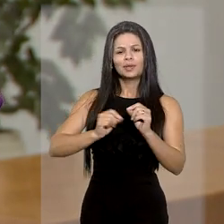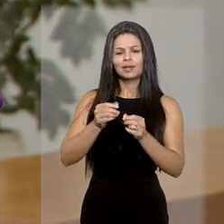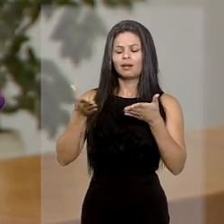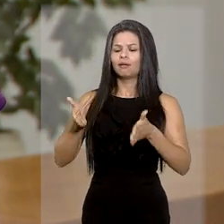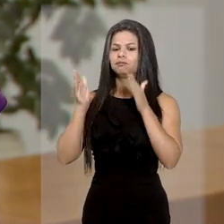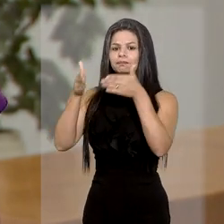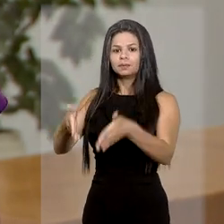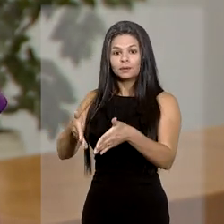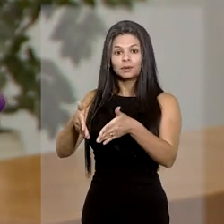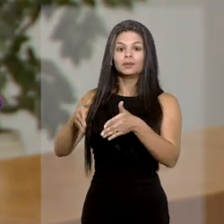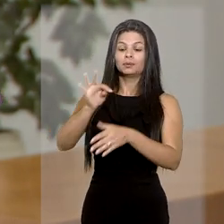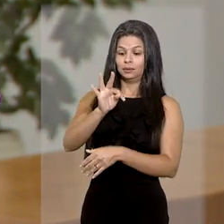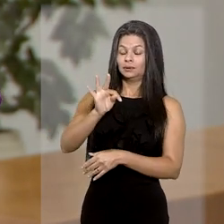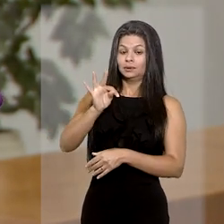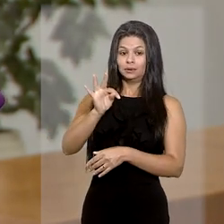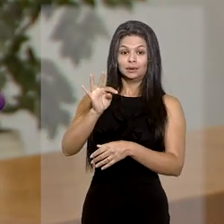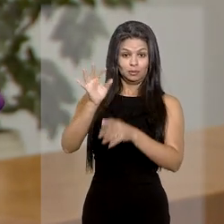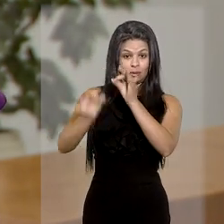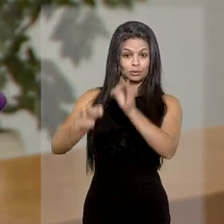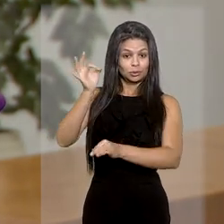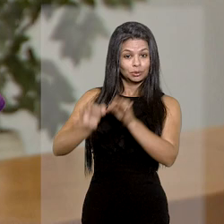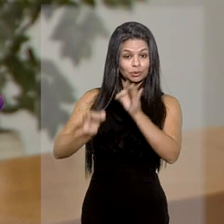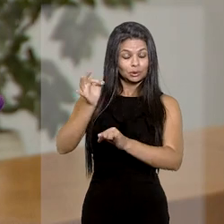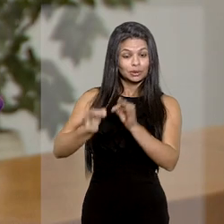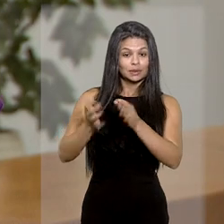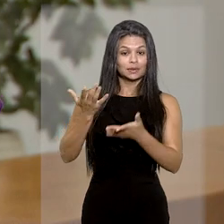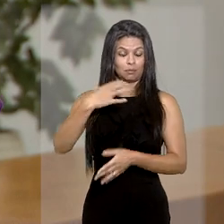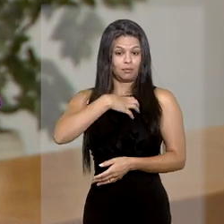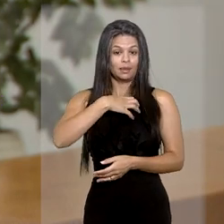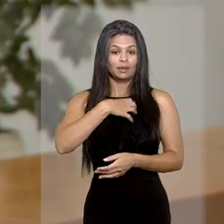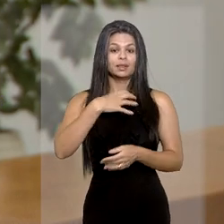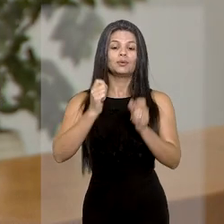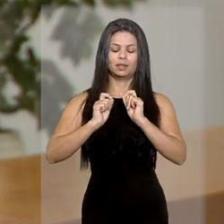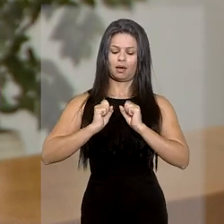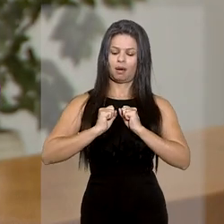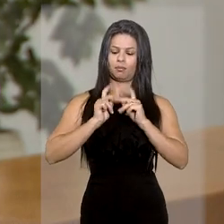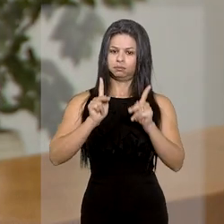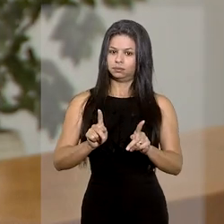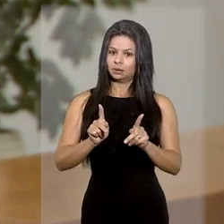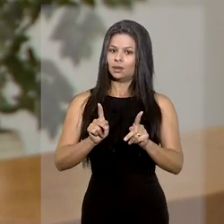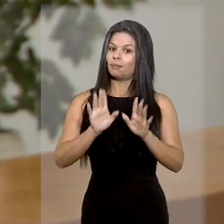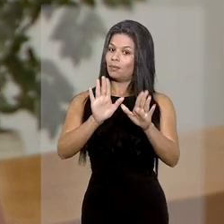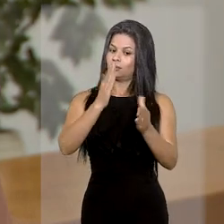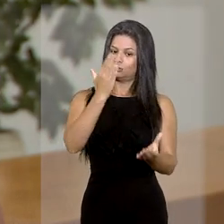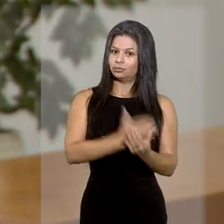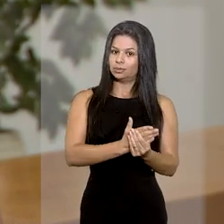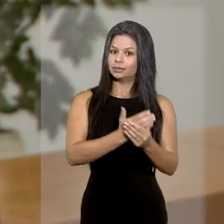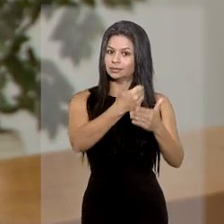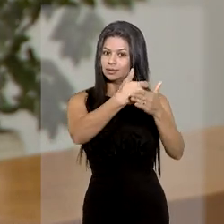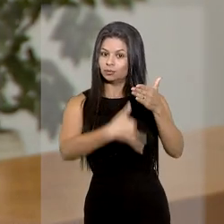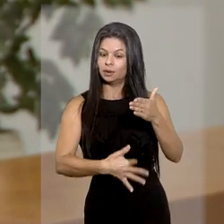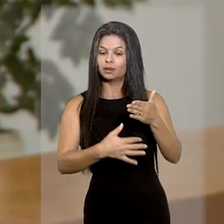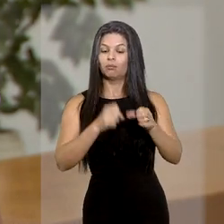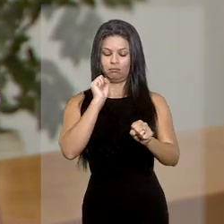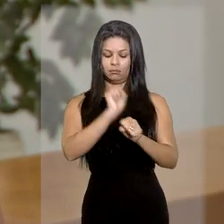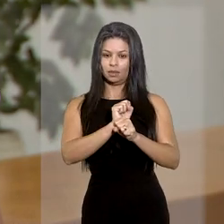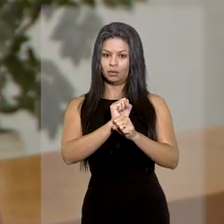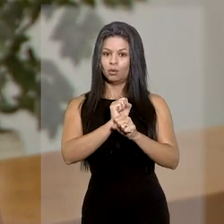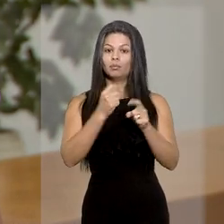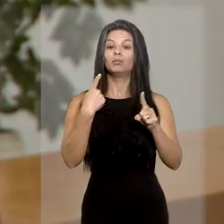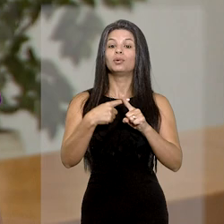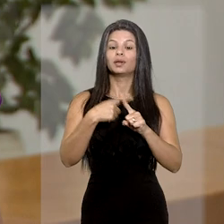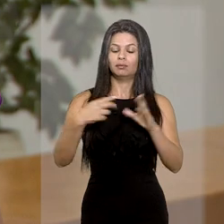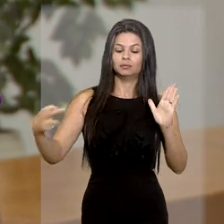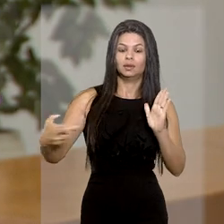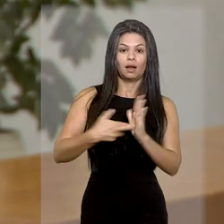requereu ao Tribunal de Justiça baiano a concessão de aposentadoria voluntária mas o processo administrativo foi suspenso pelo